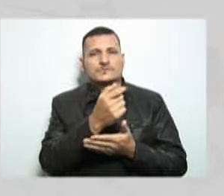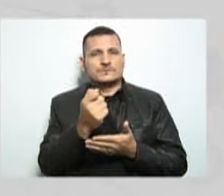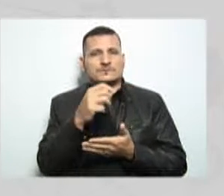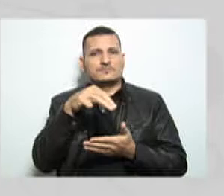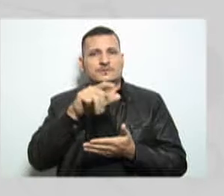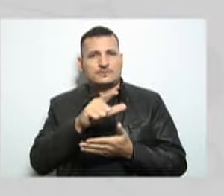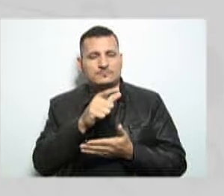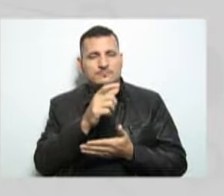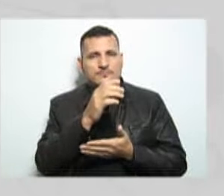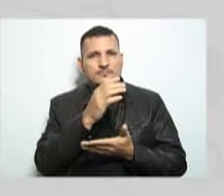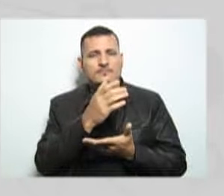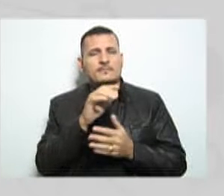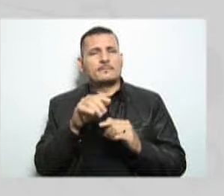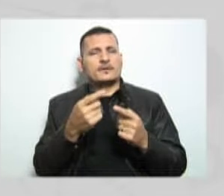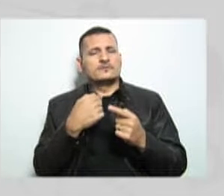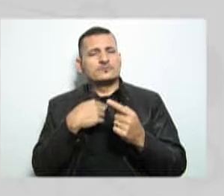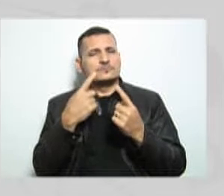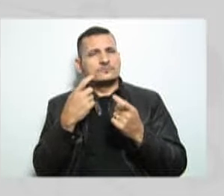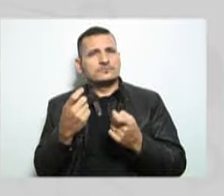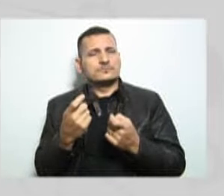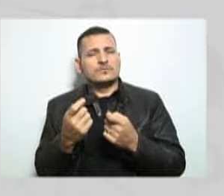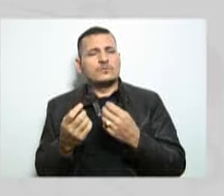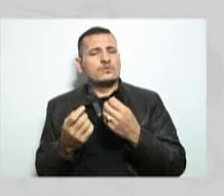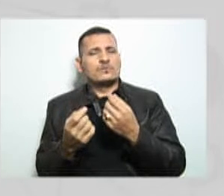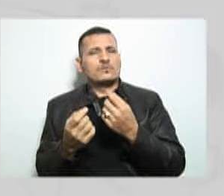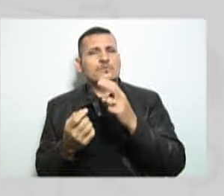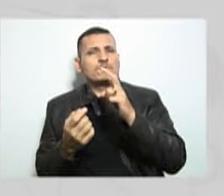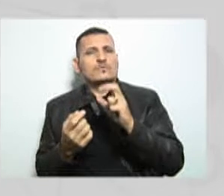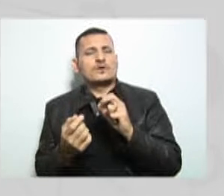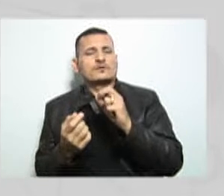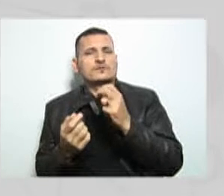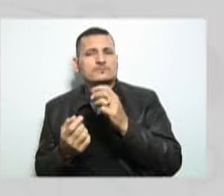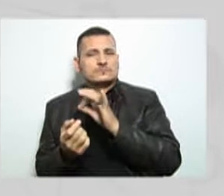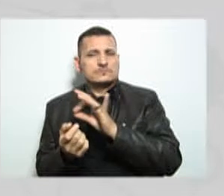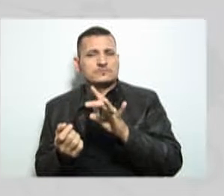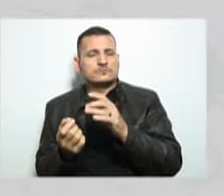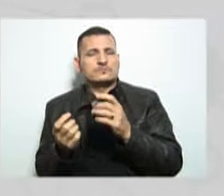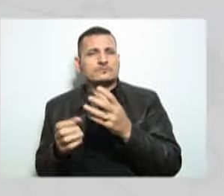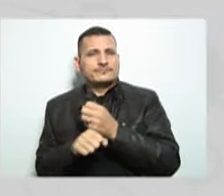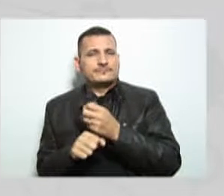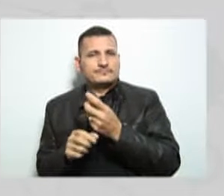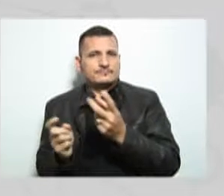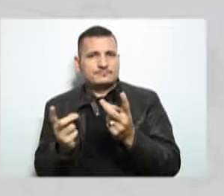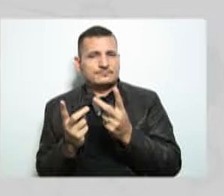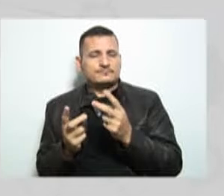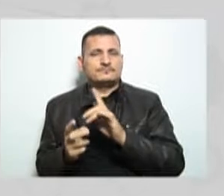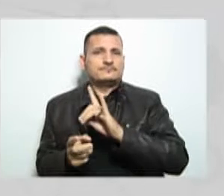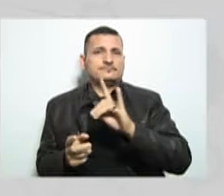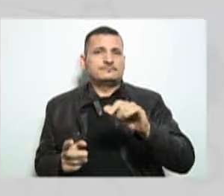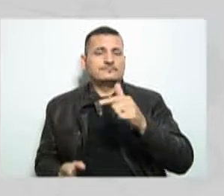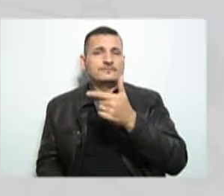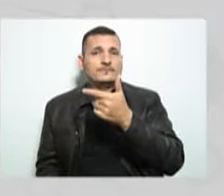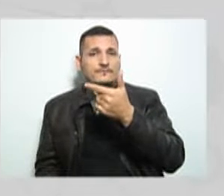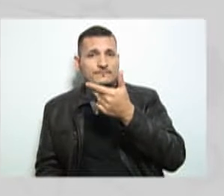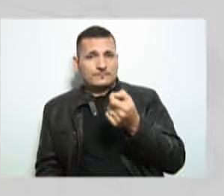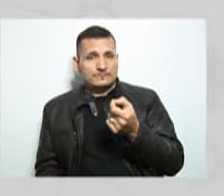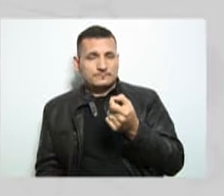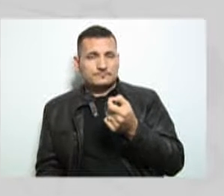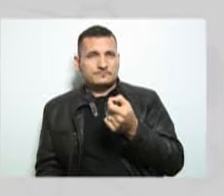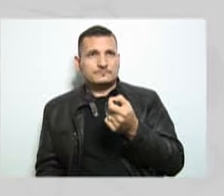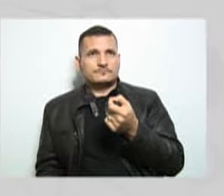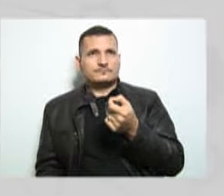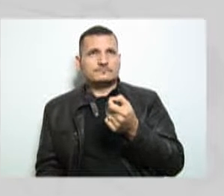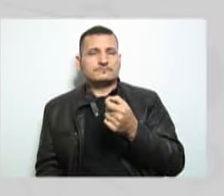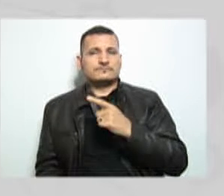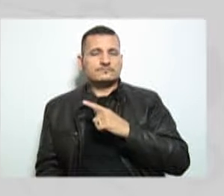de 50 unidades. No dia 20/3, teve uma compra, certo? De 30 unidades